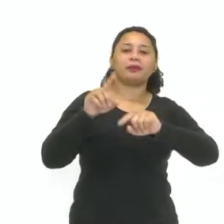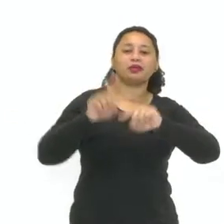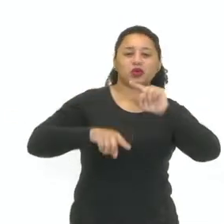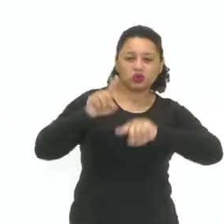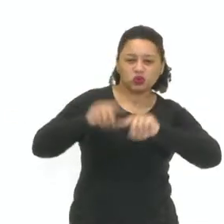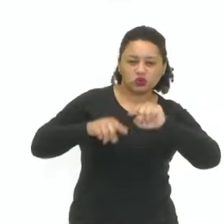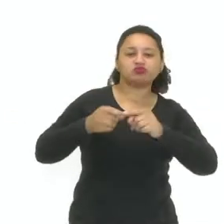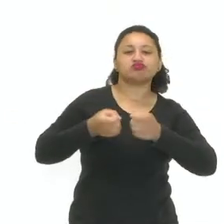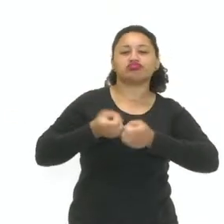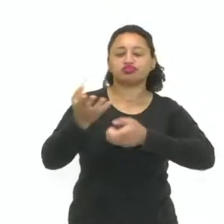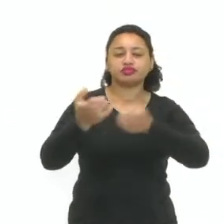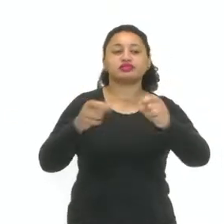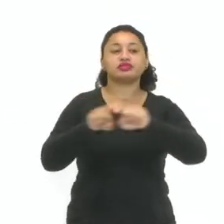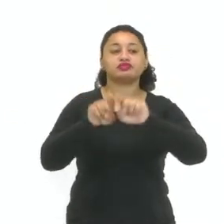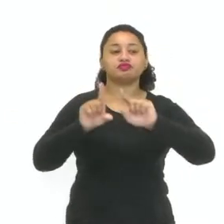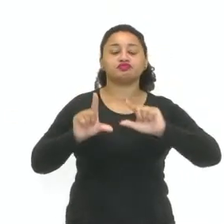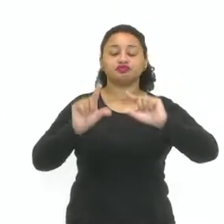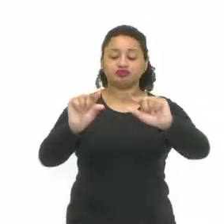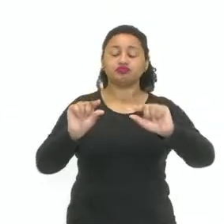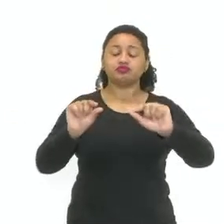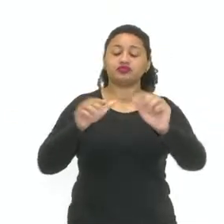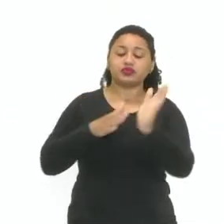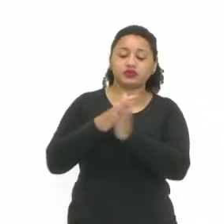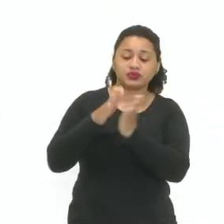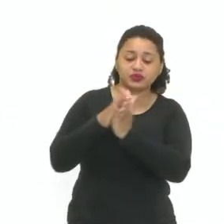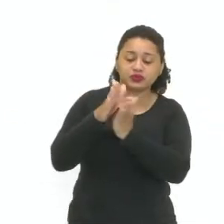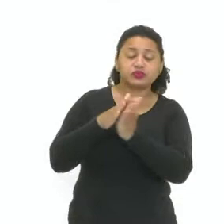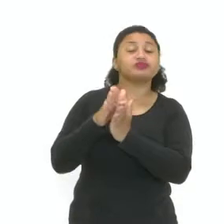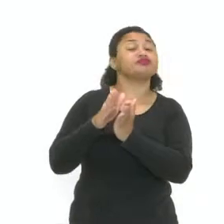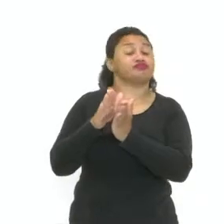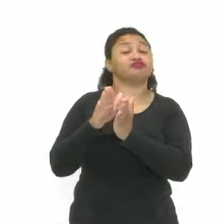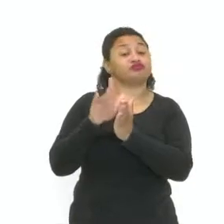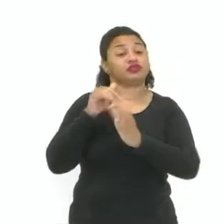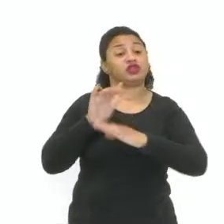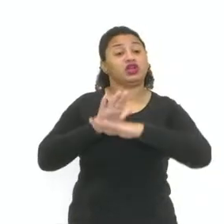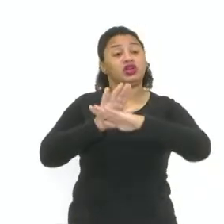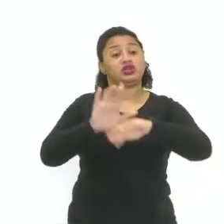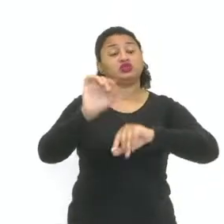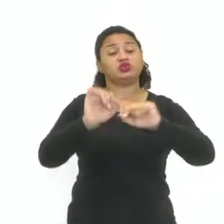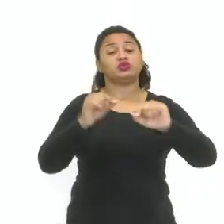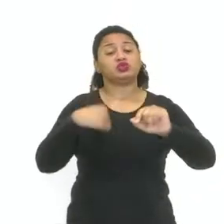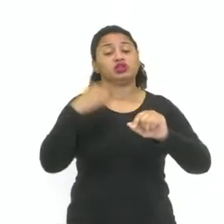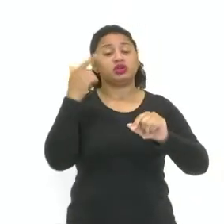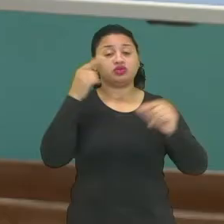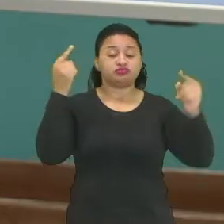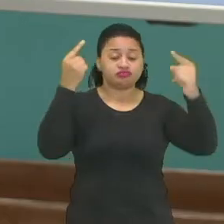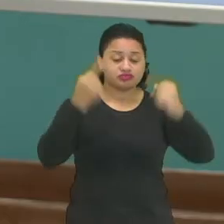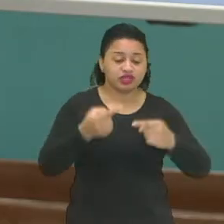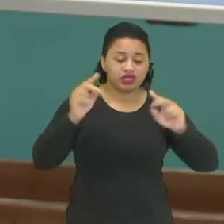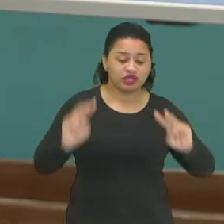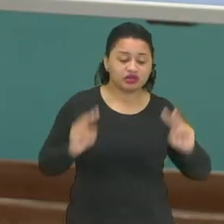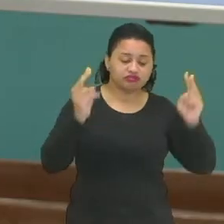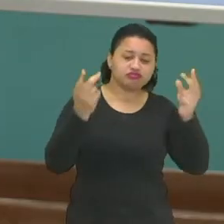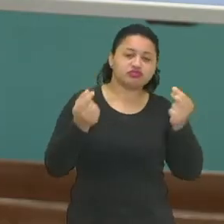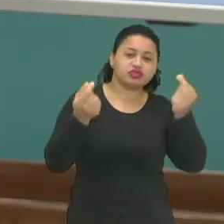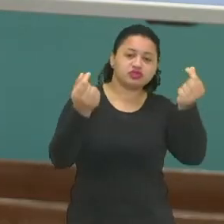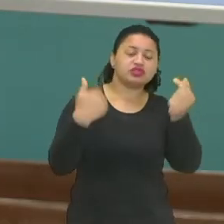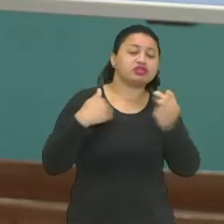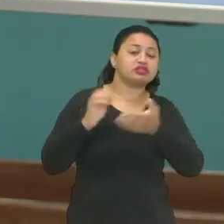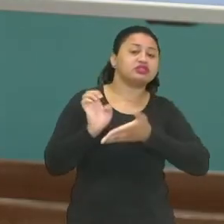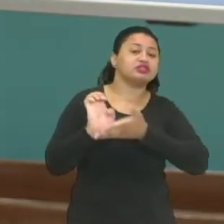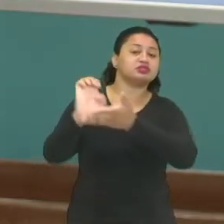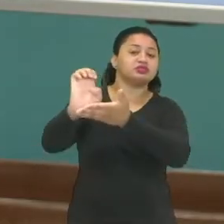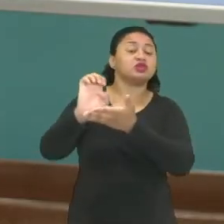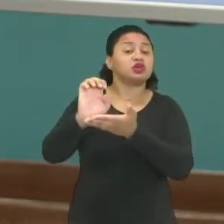os custos, o que contribui para uma maior competitividade do Brasil nas exportações,